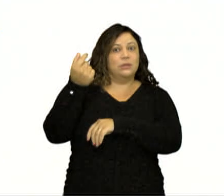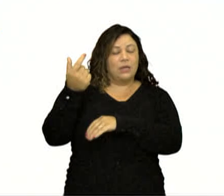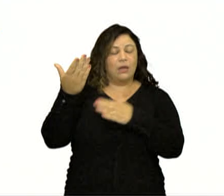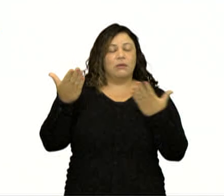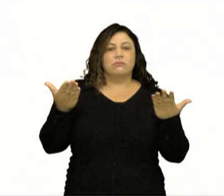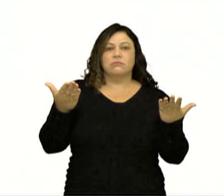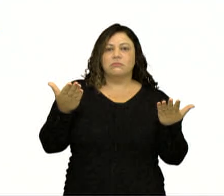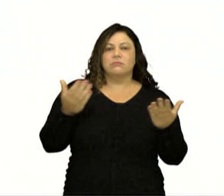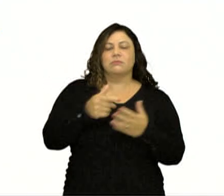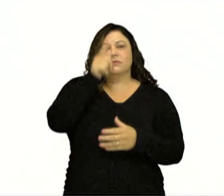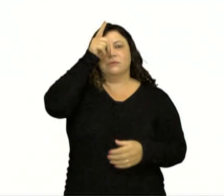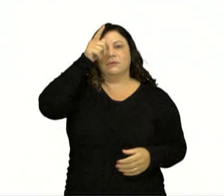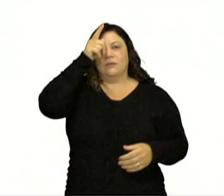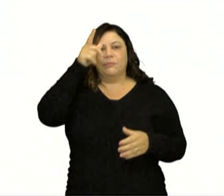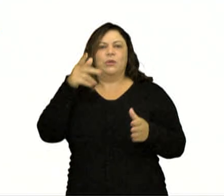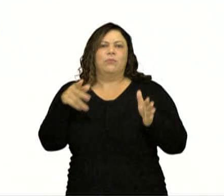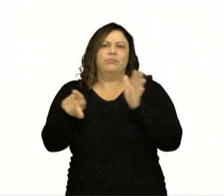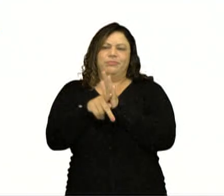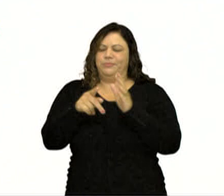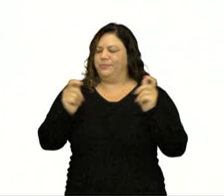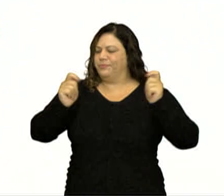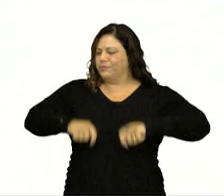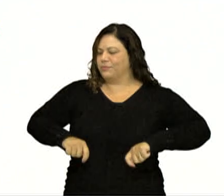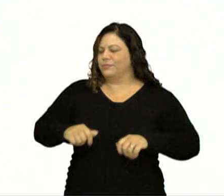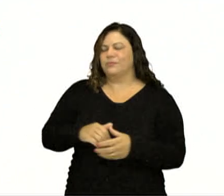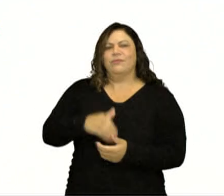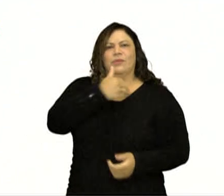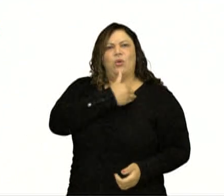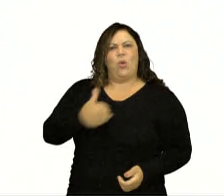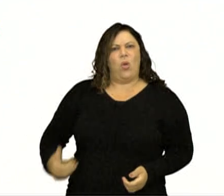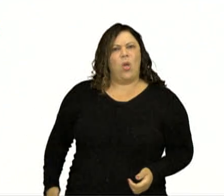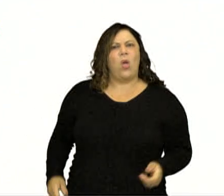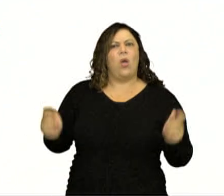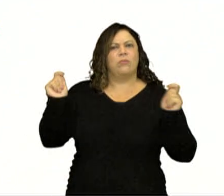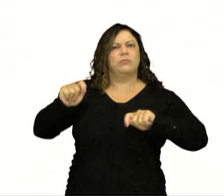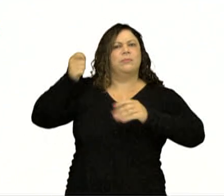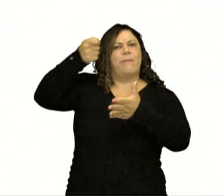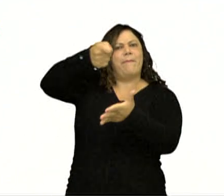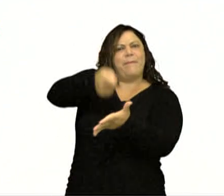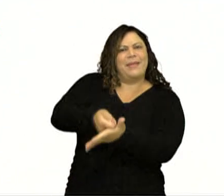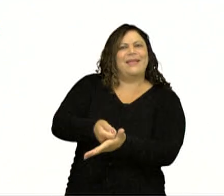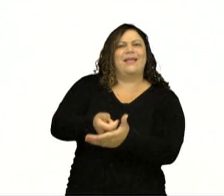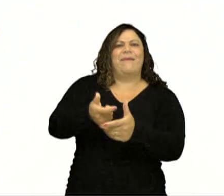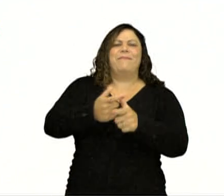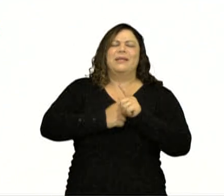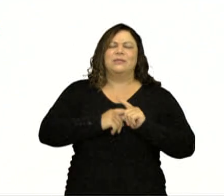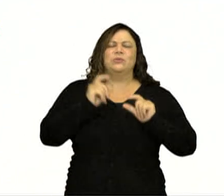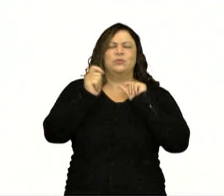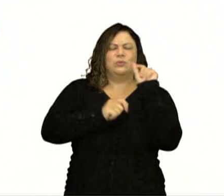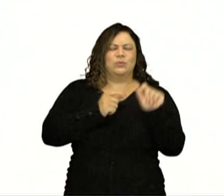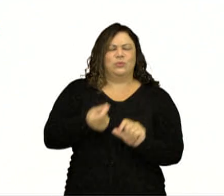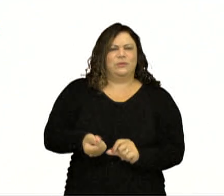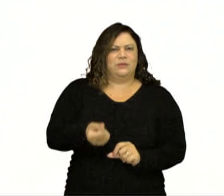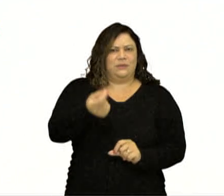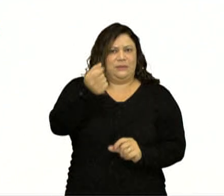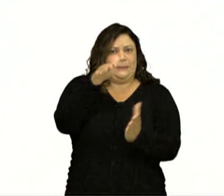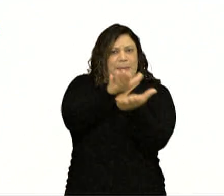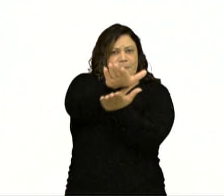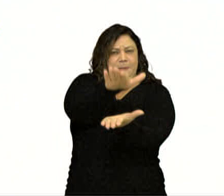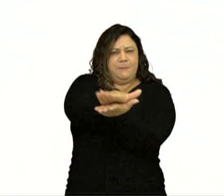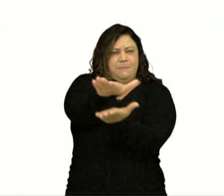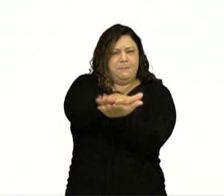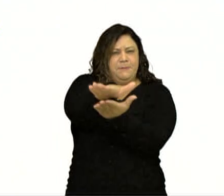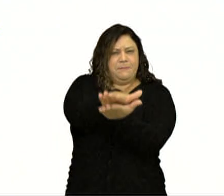época. O governo alemão, para fazer os pagamentos das dívidas, ele recorreu à impressão de dinheiro. Isso gerou uma